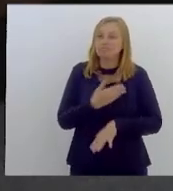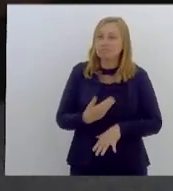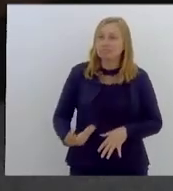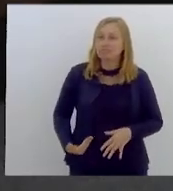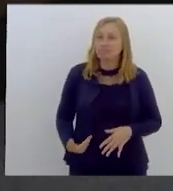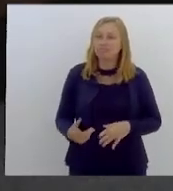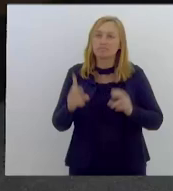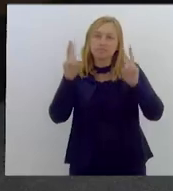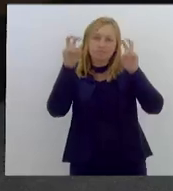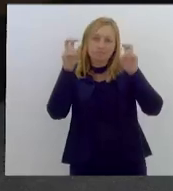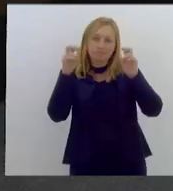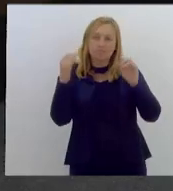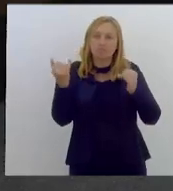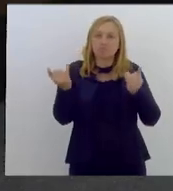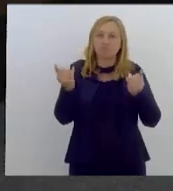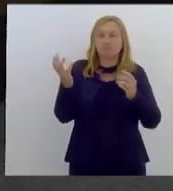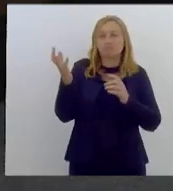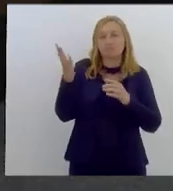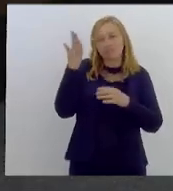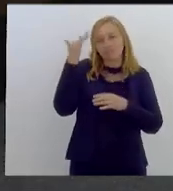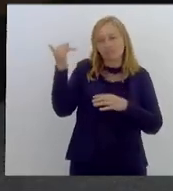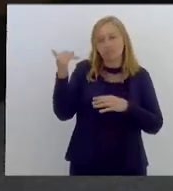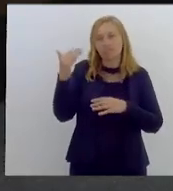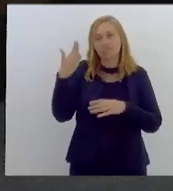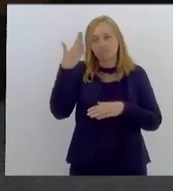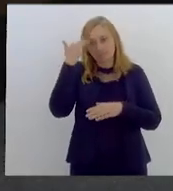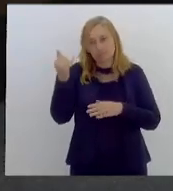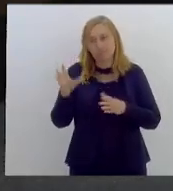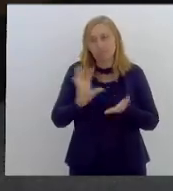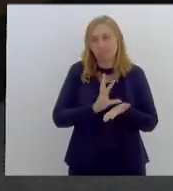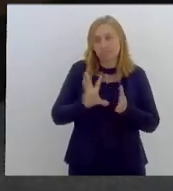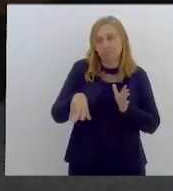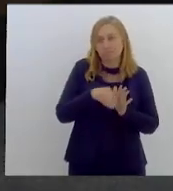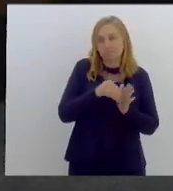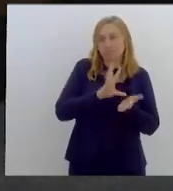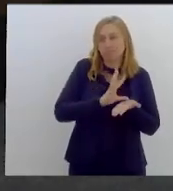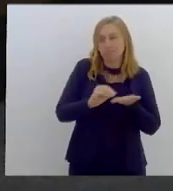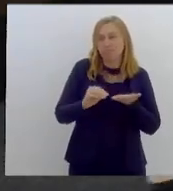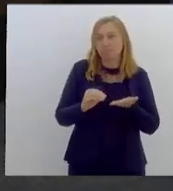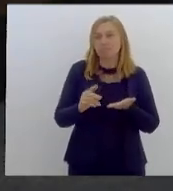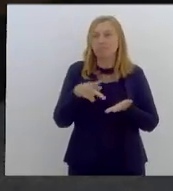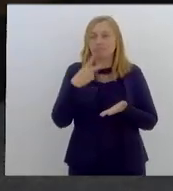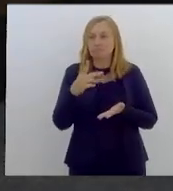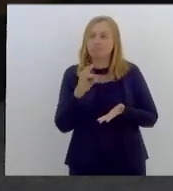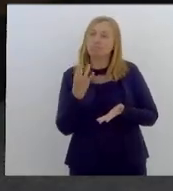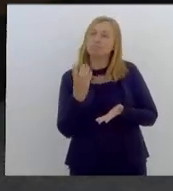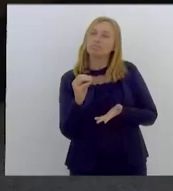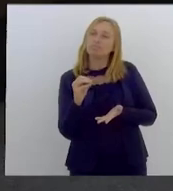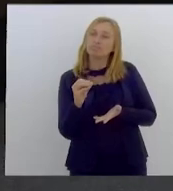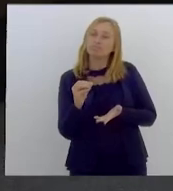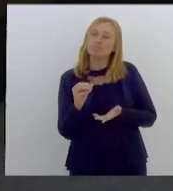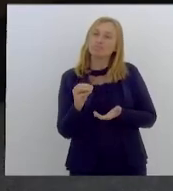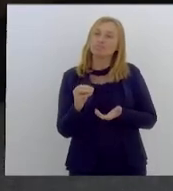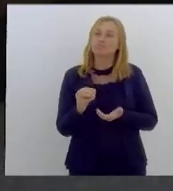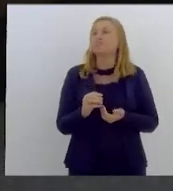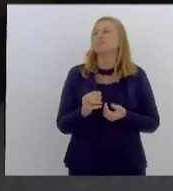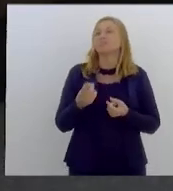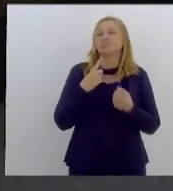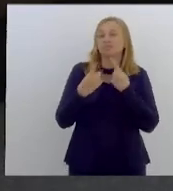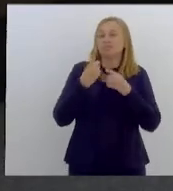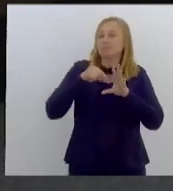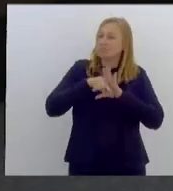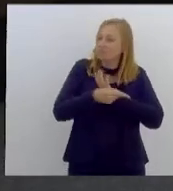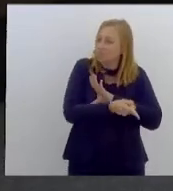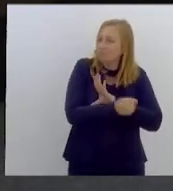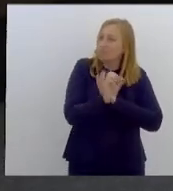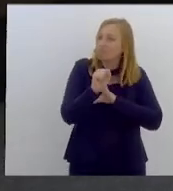que é polêmica, eu sei que não está em pauta, mas faço minhas as palavras do deputado Serginho, porque é algo que merece uma discussão mais